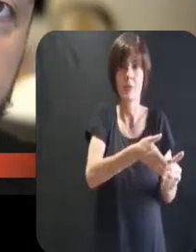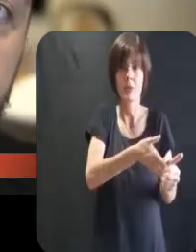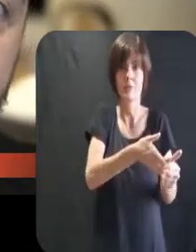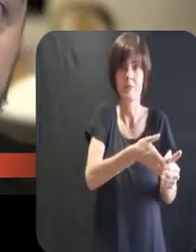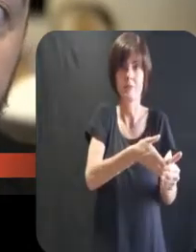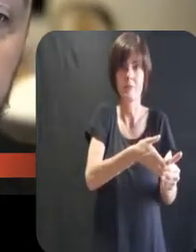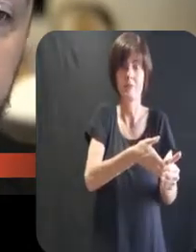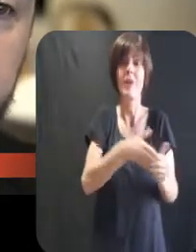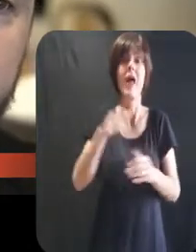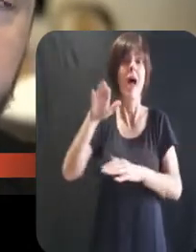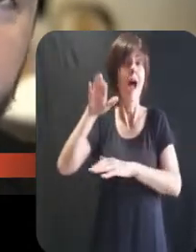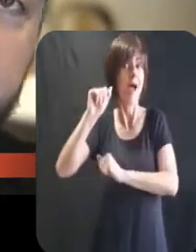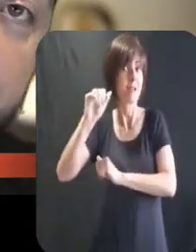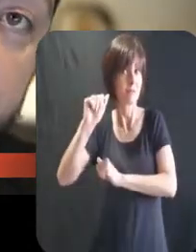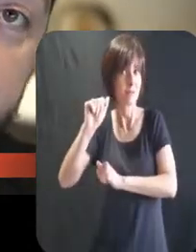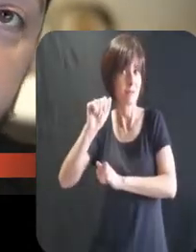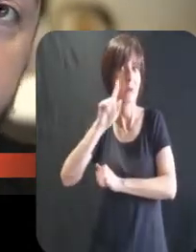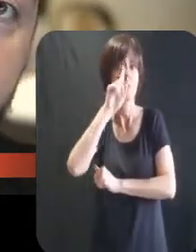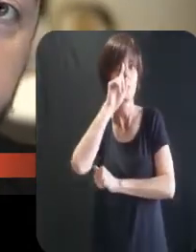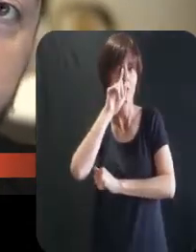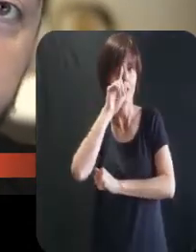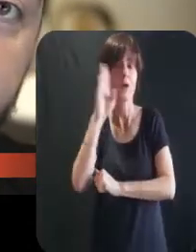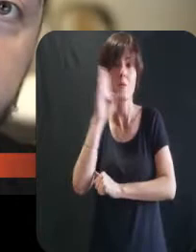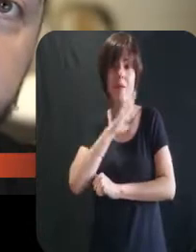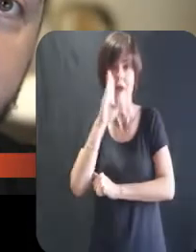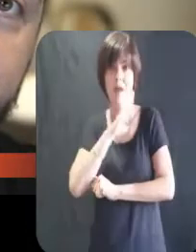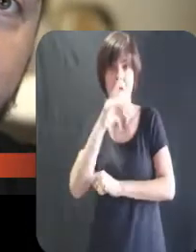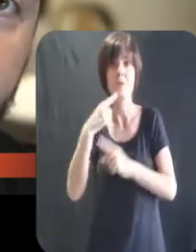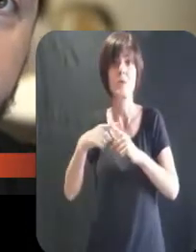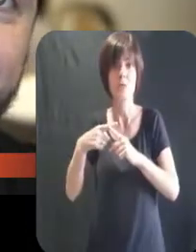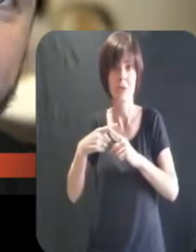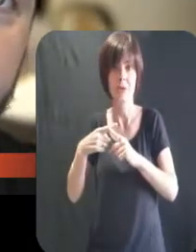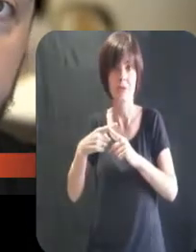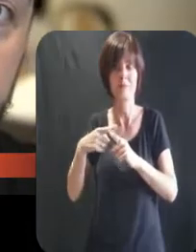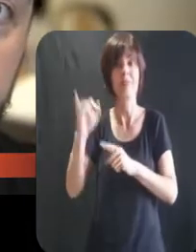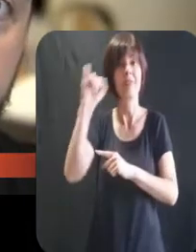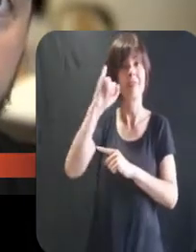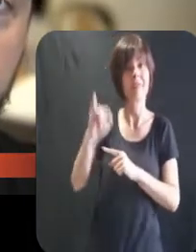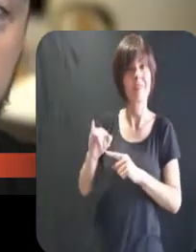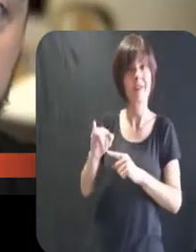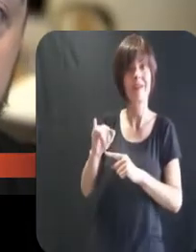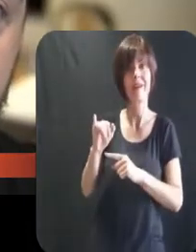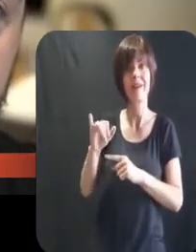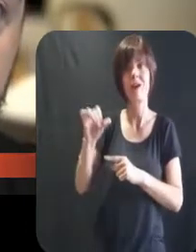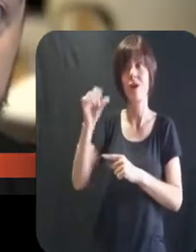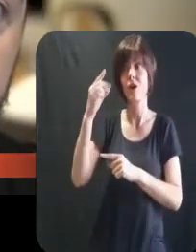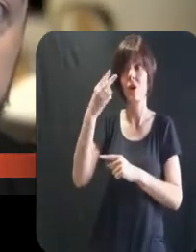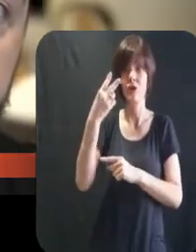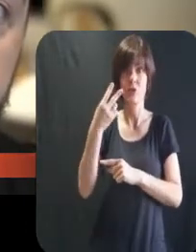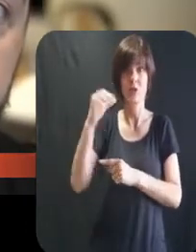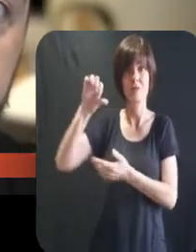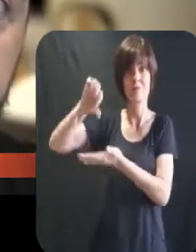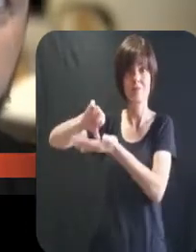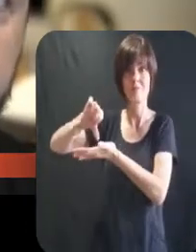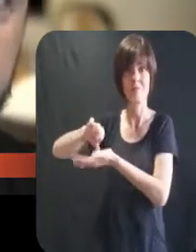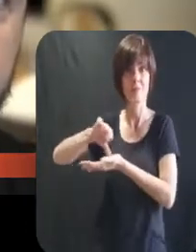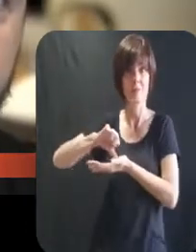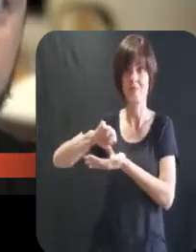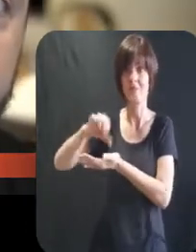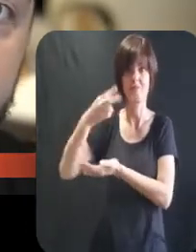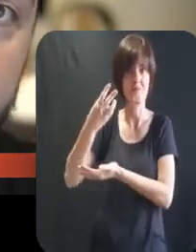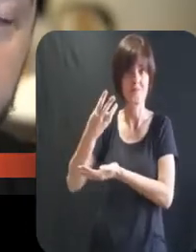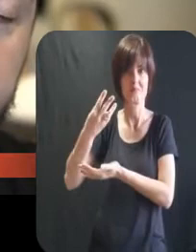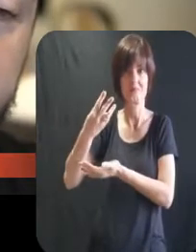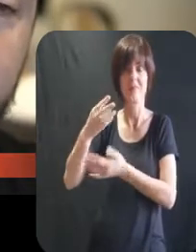uma região afetada. A Espanha está crescendo mais rápido porque a gente tem vários centros com pessoas infectadas na Espanha. Isso quer dizer que